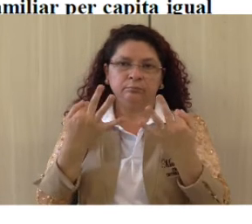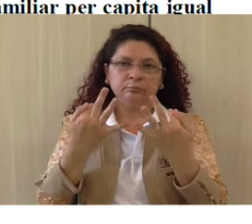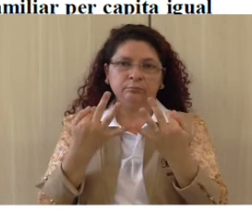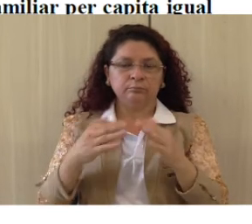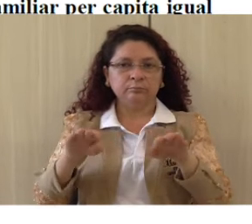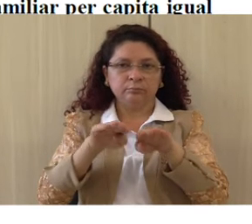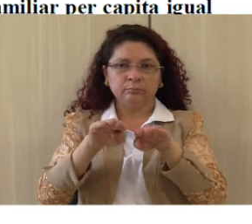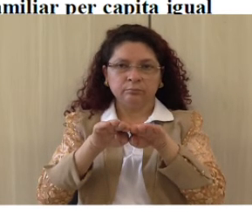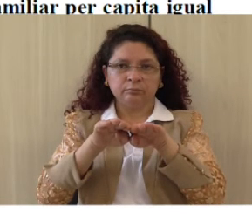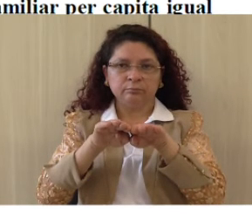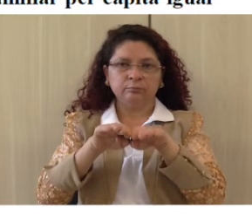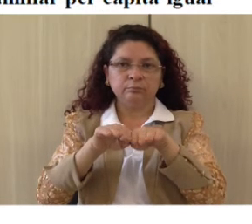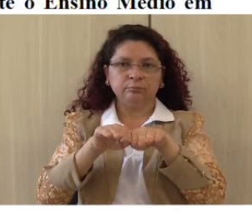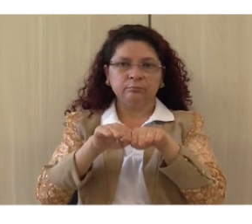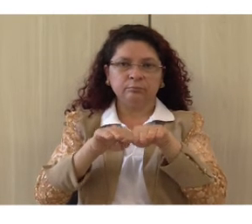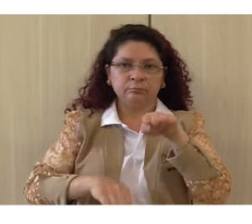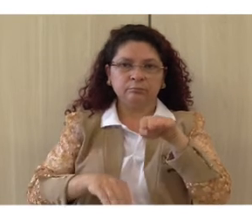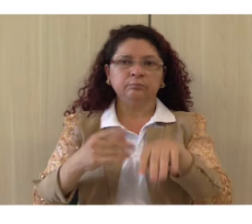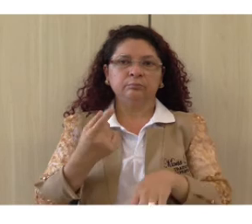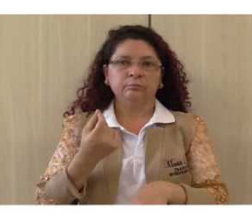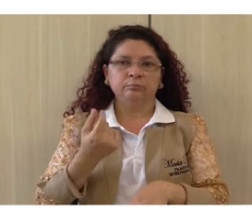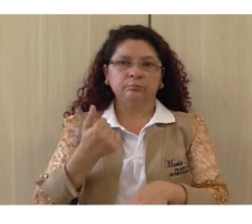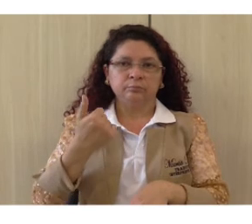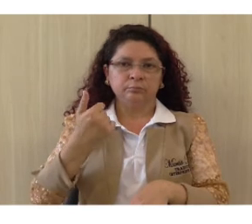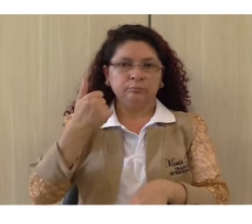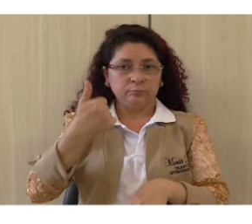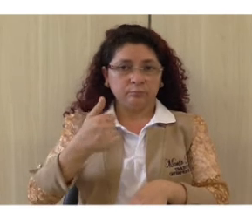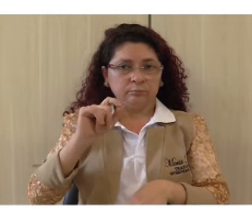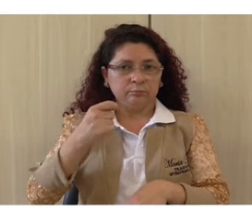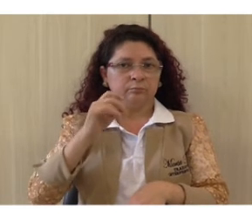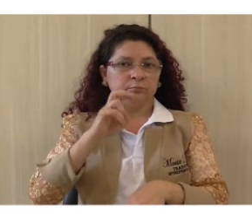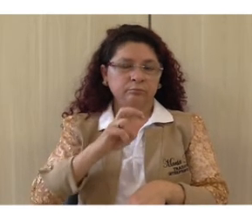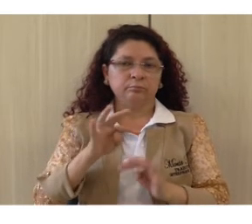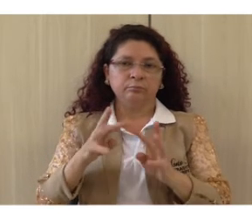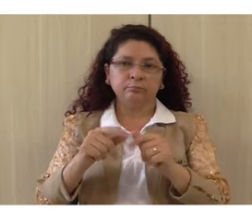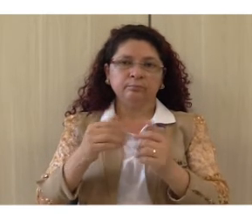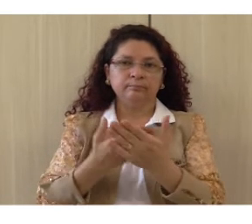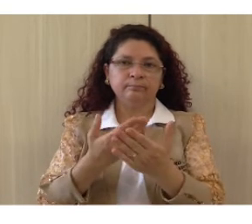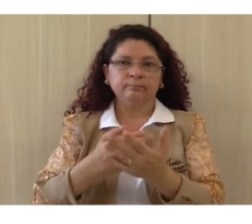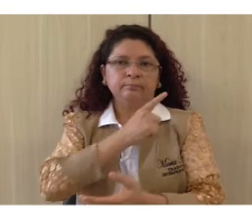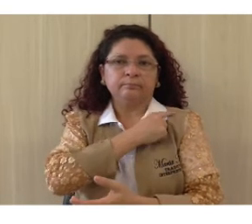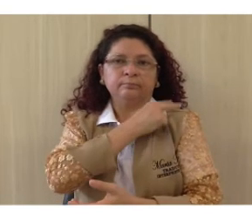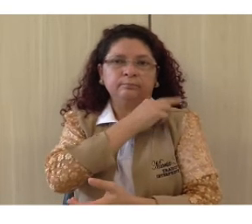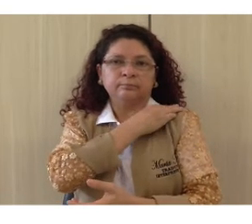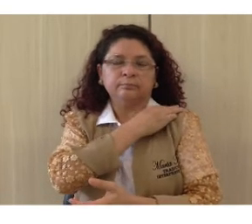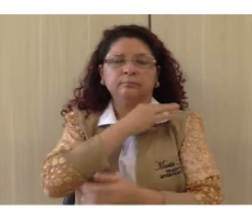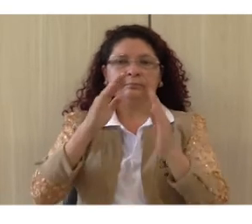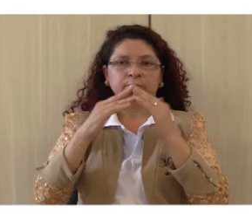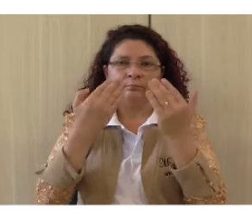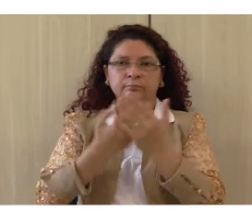capita igual ou inferior a um salário mínimo e meio e que tenha cursado integralmente o ensino médio em escola